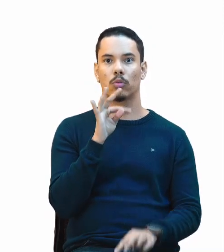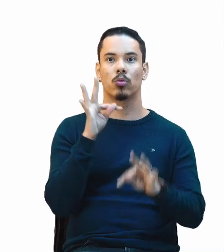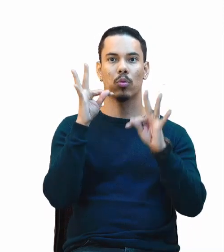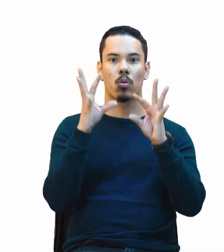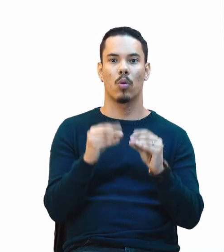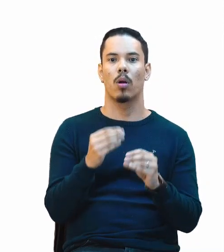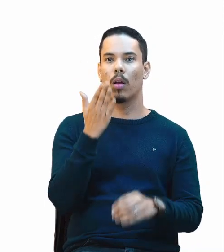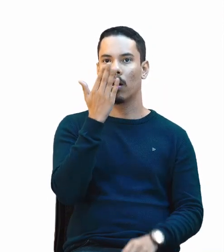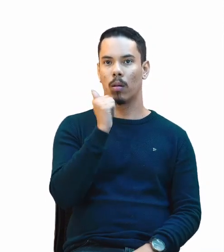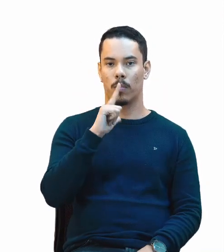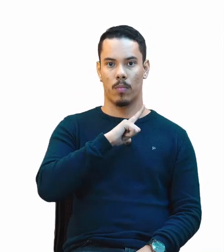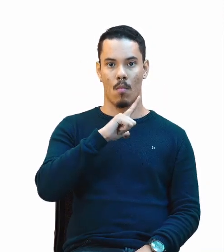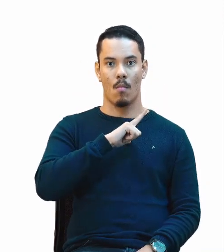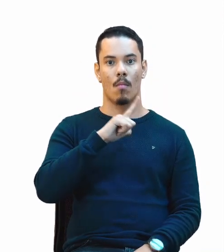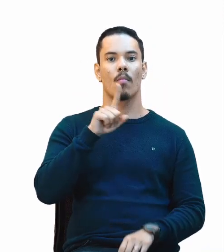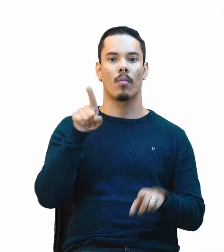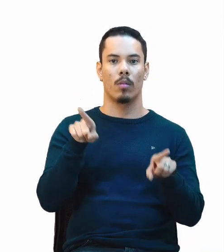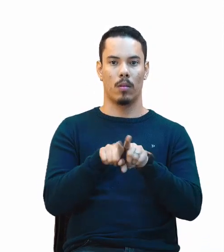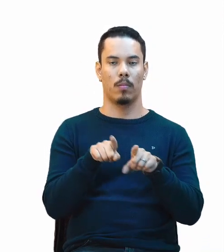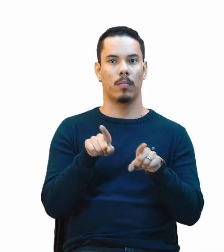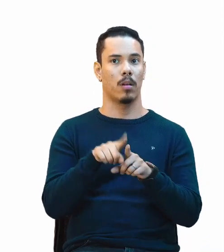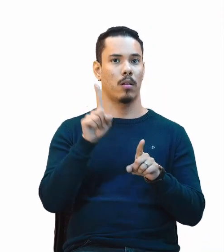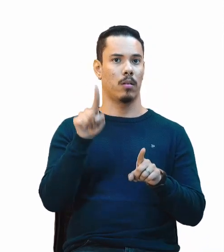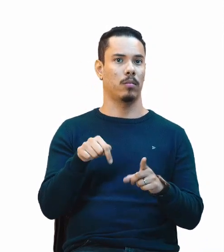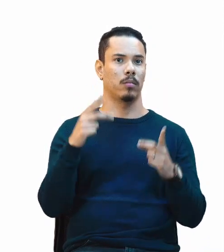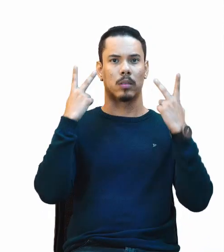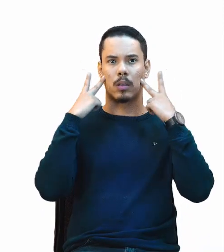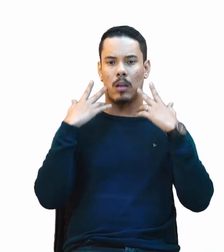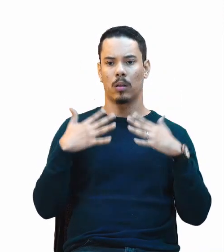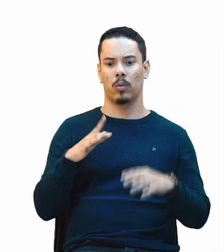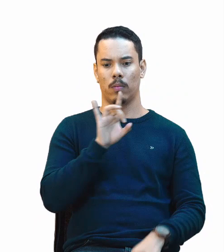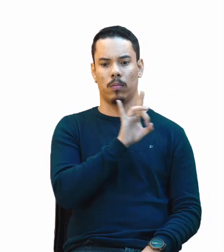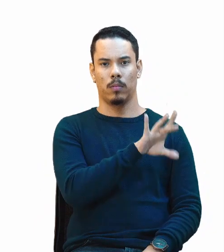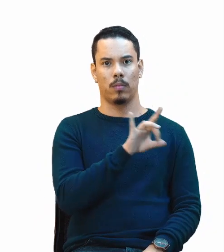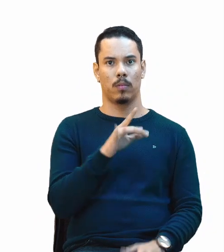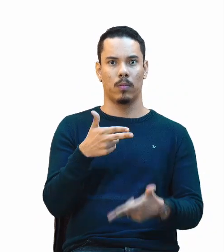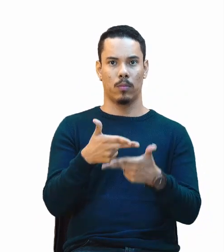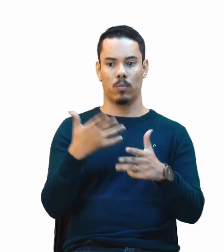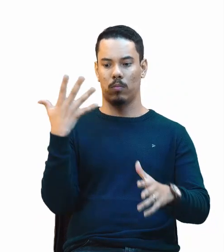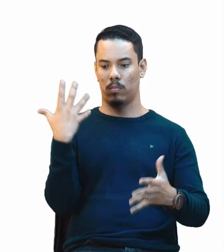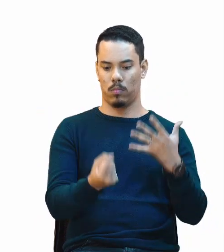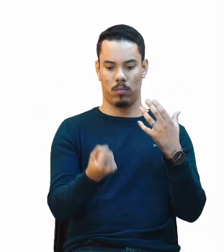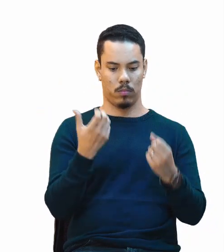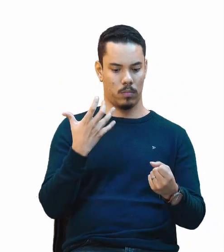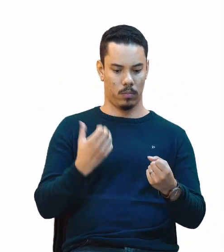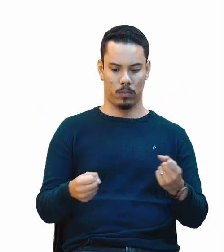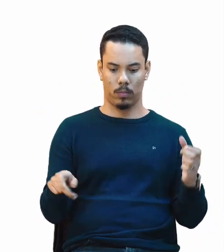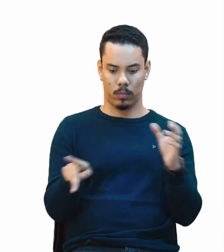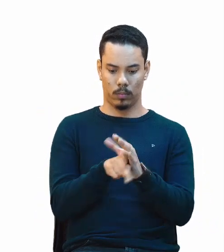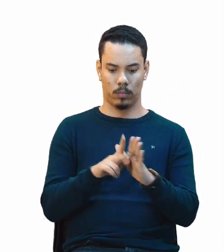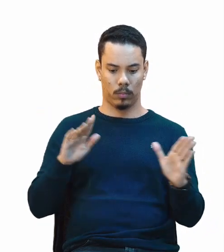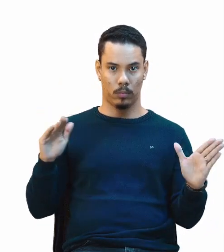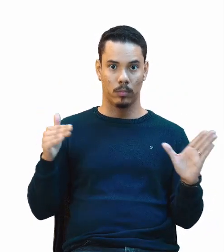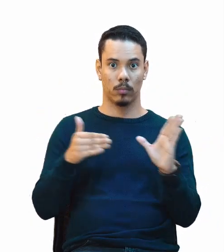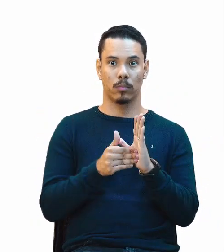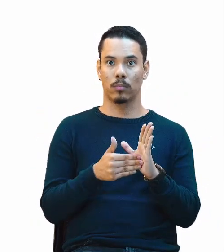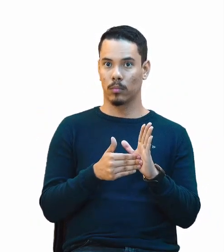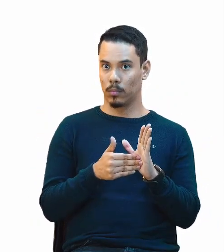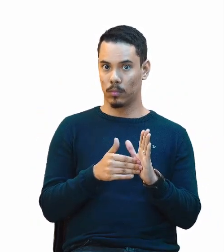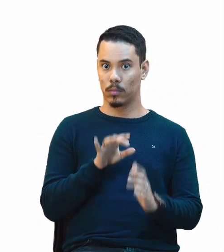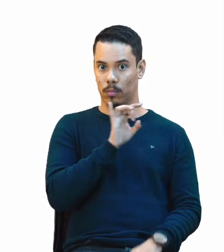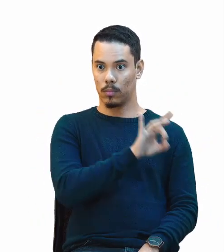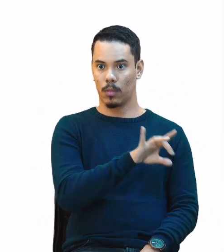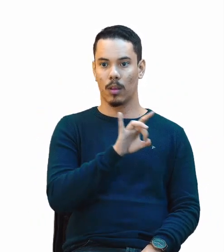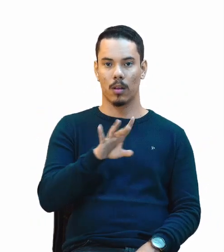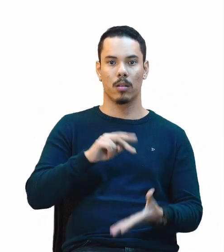suco. Ora, é natural que cada coisa se nutra daquilo de que provém. Ó, cada coisa tem seu